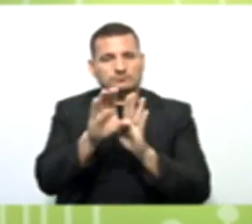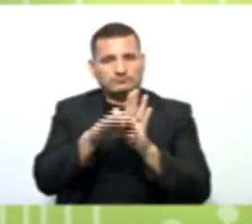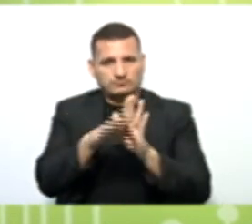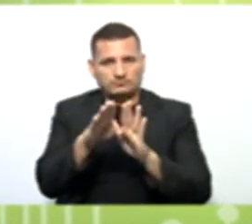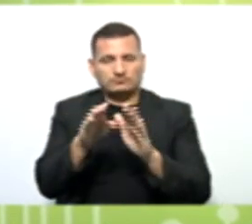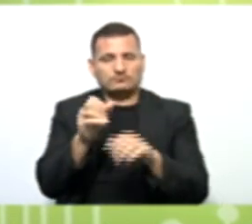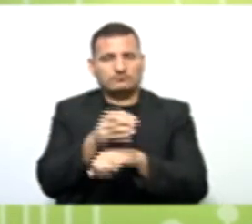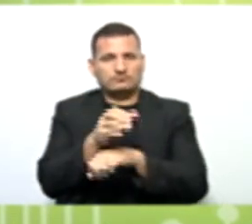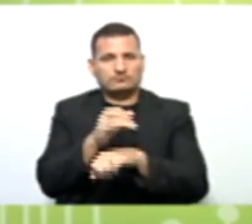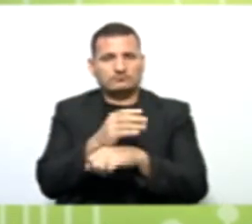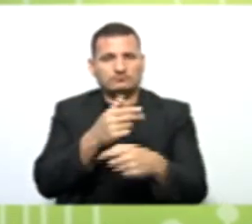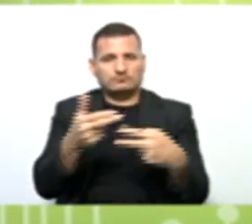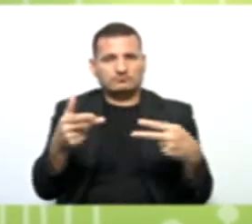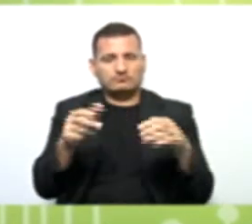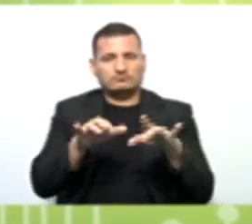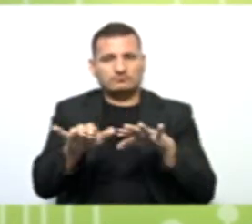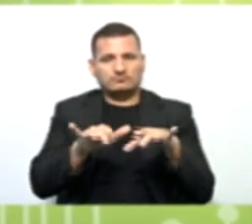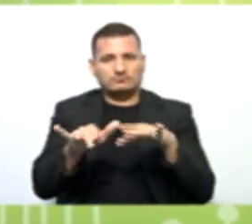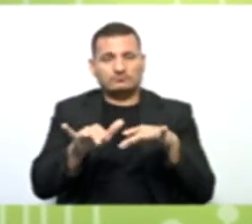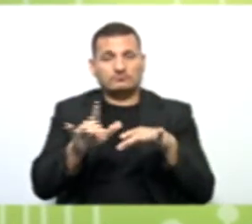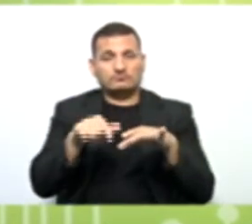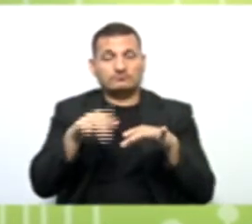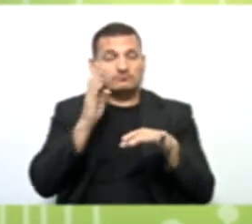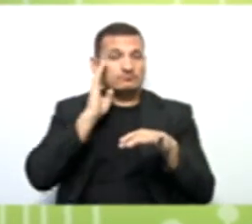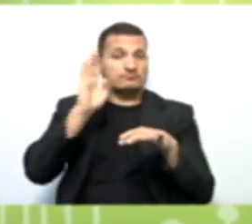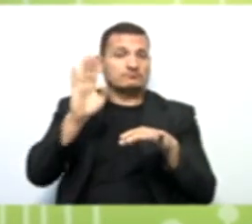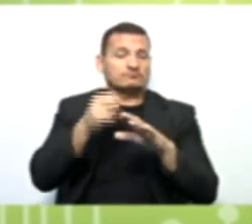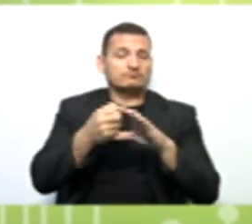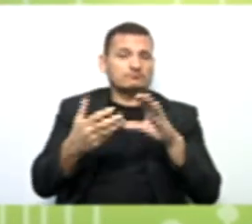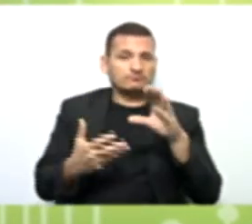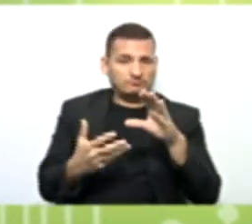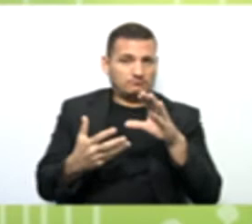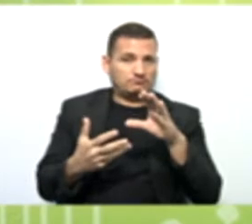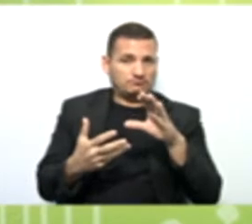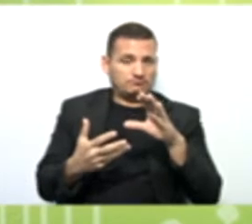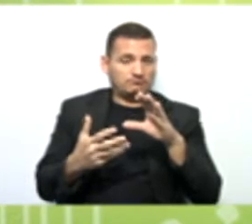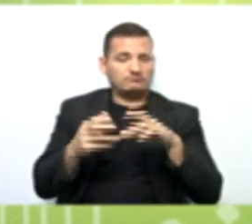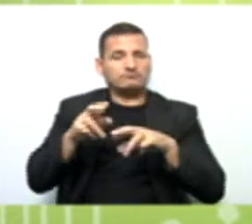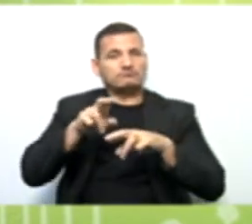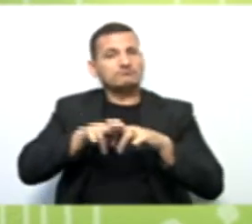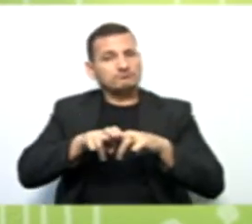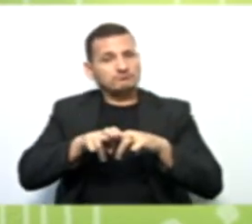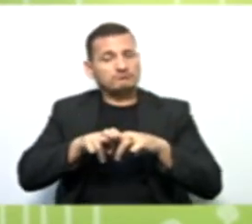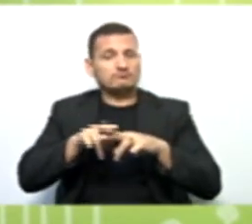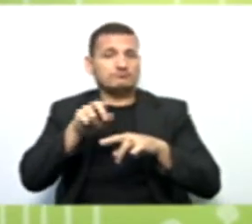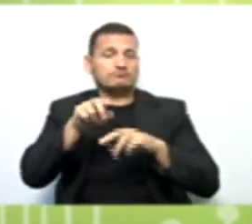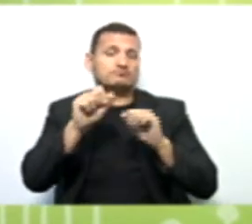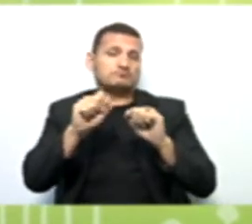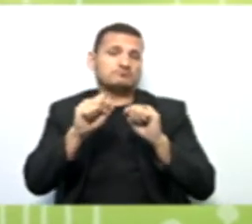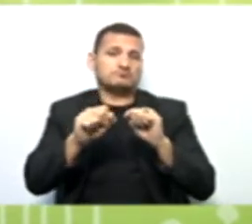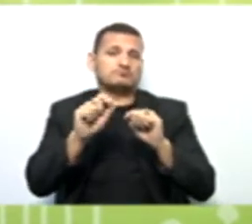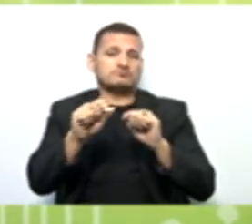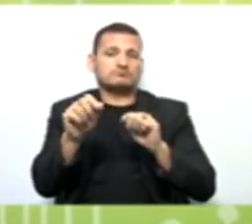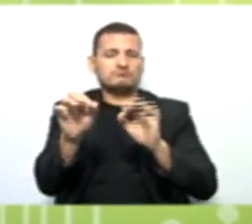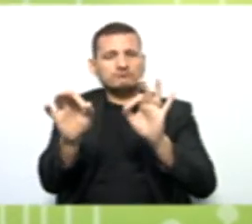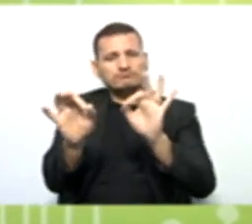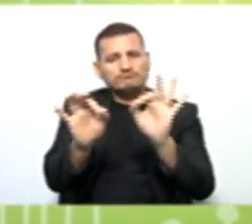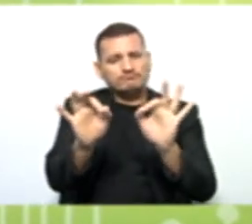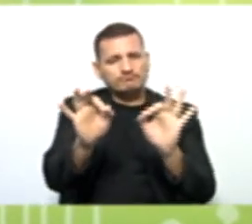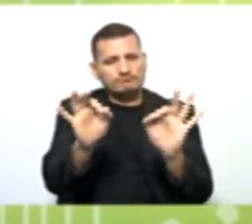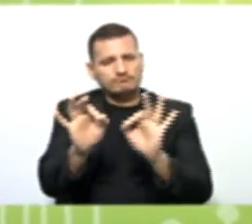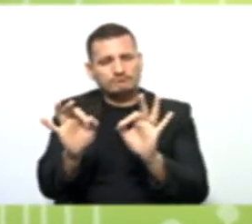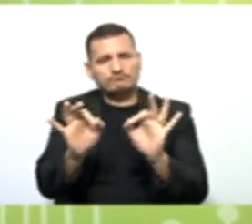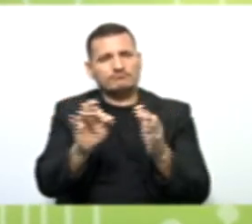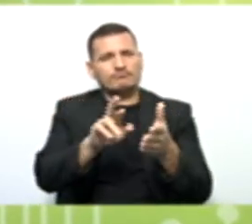Ok? E essas são as principais características de uma cadeira. E você poderia construir